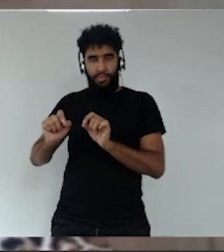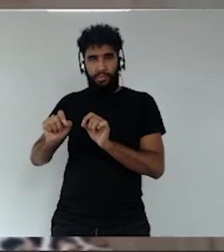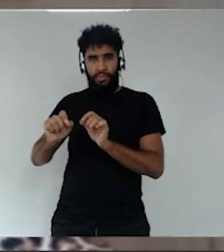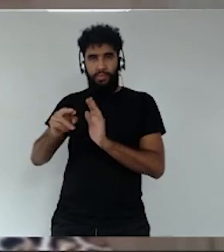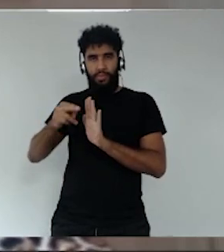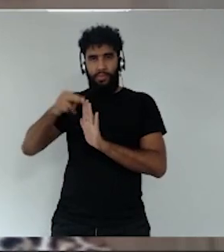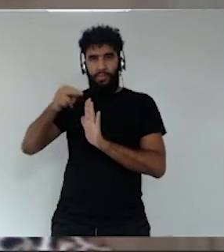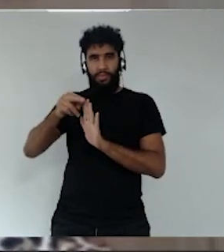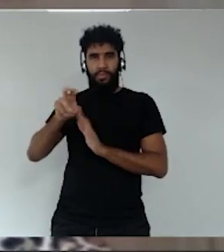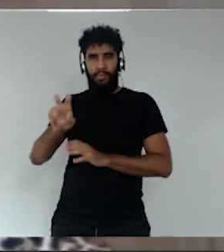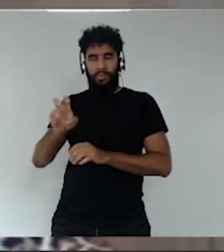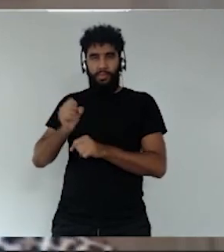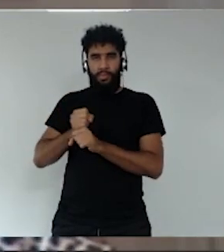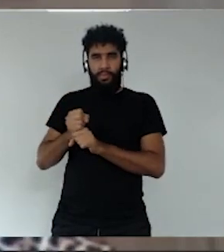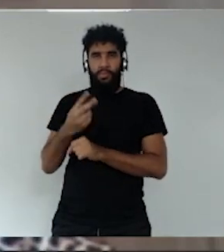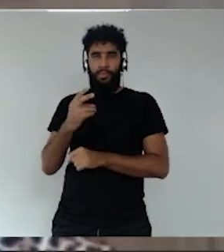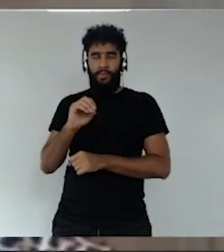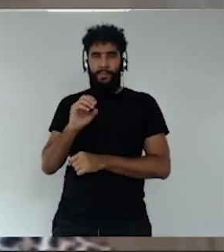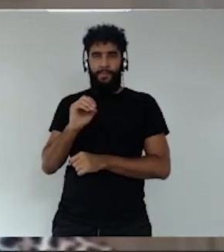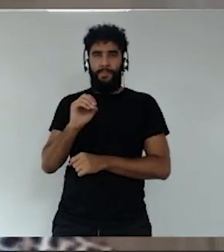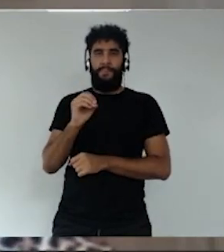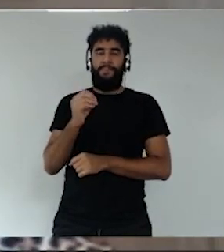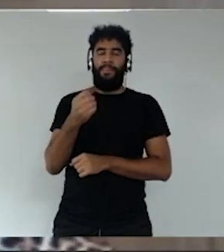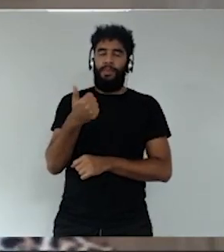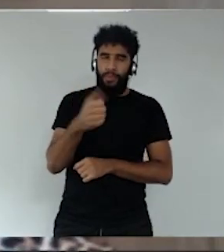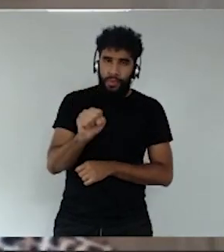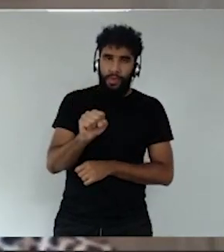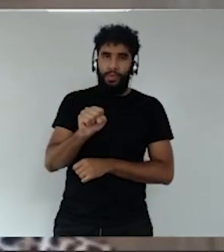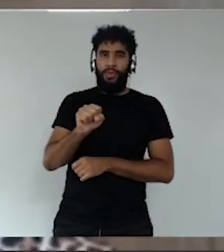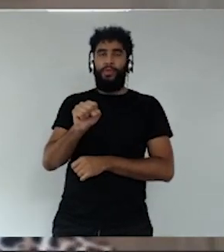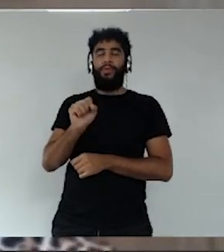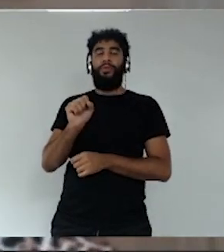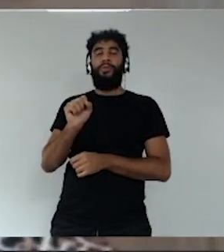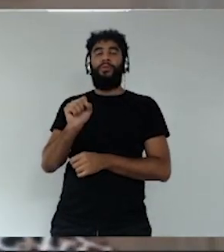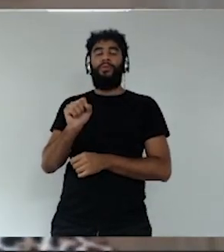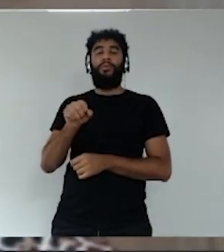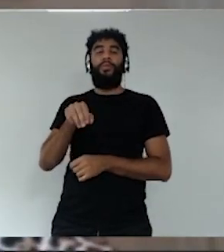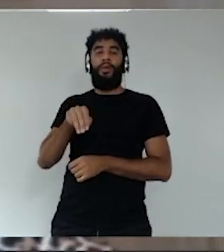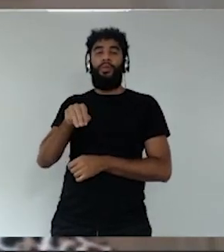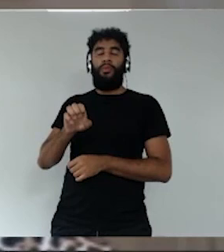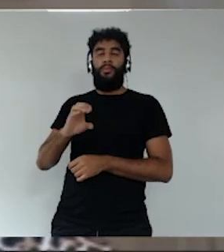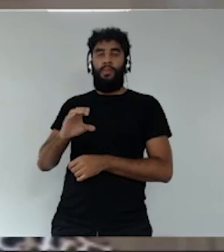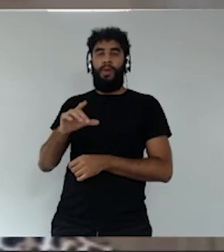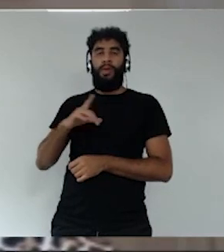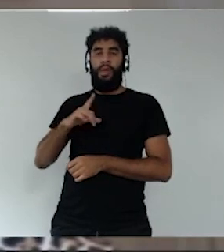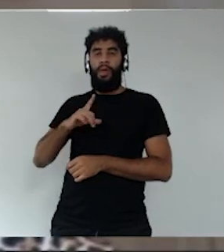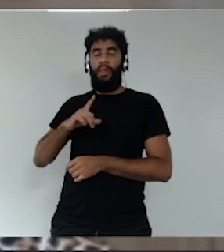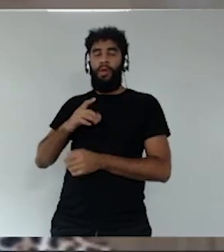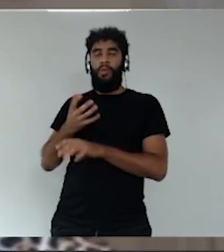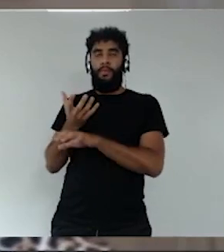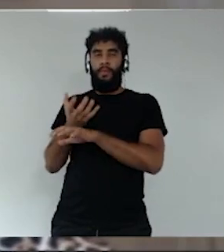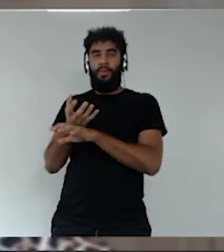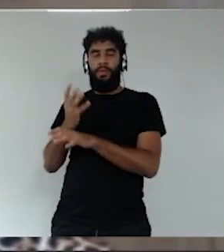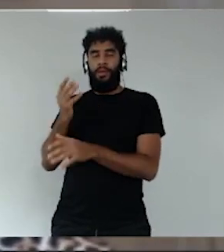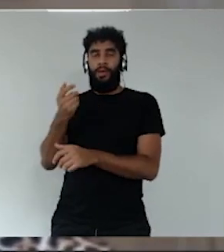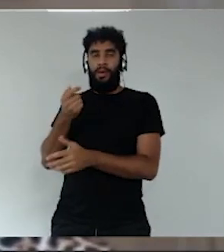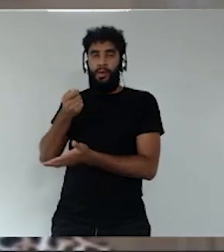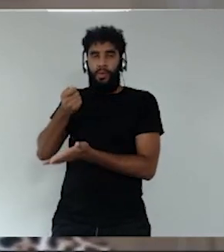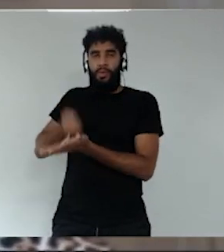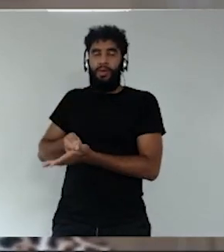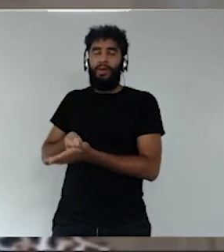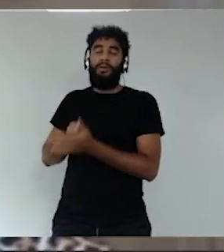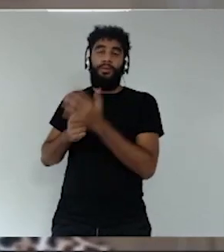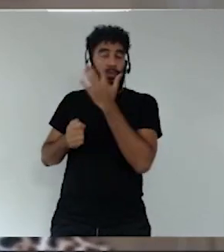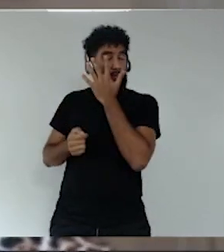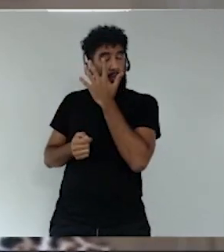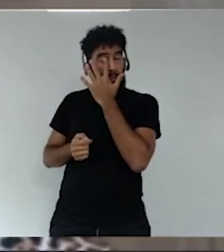de 2018 do MEC, que estabeleceu como disciplina obrigatória no curso de graduação em Direito uma disciplina de métodos